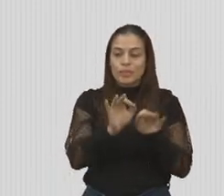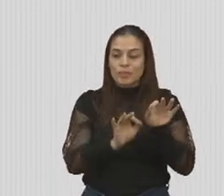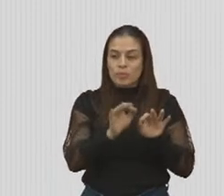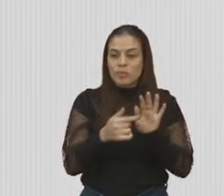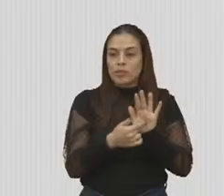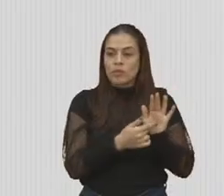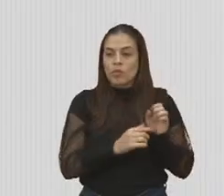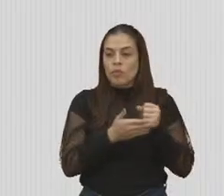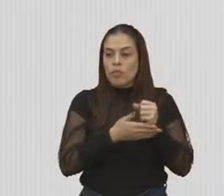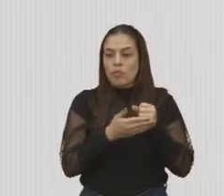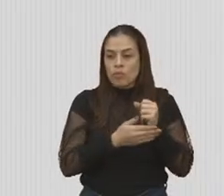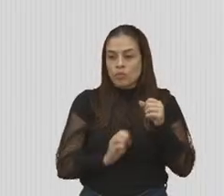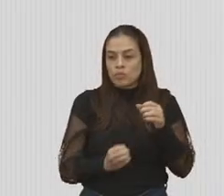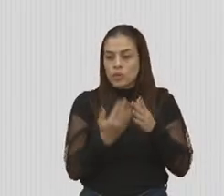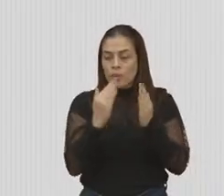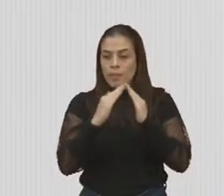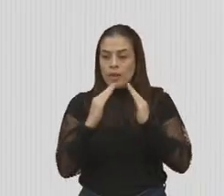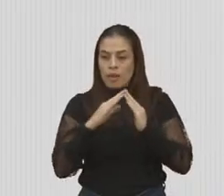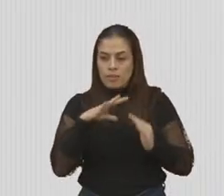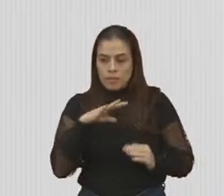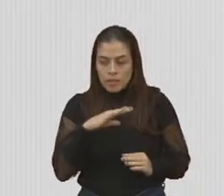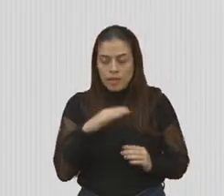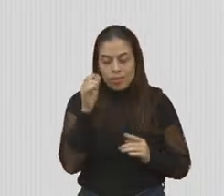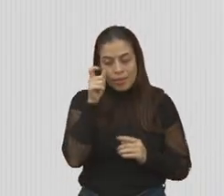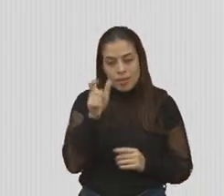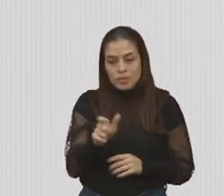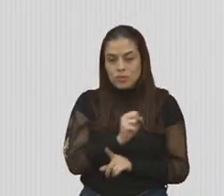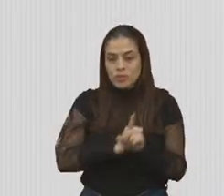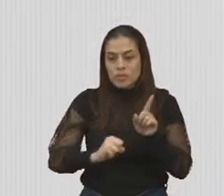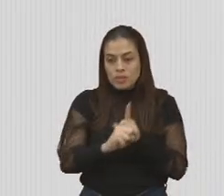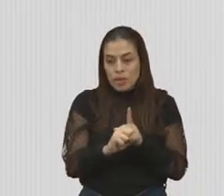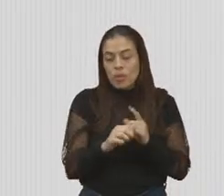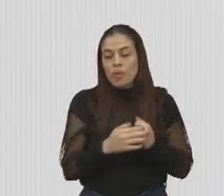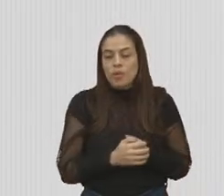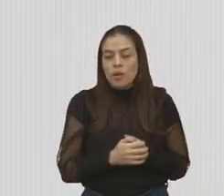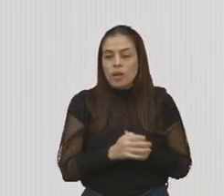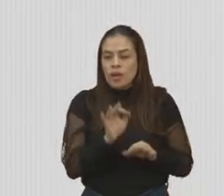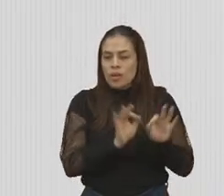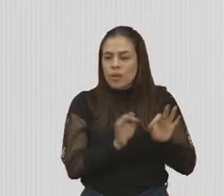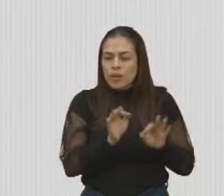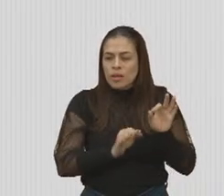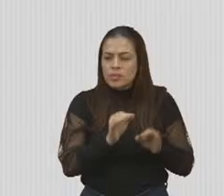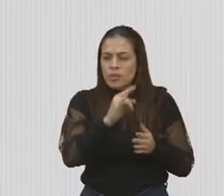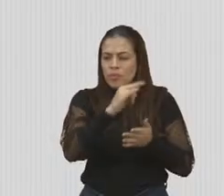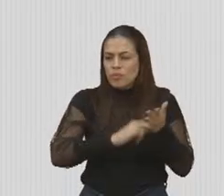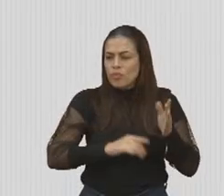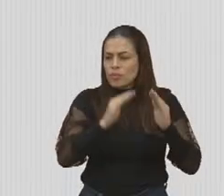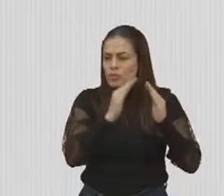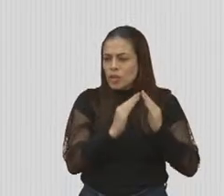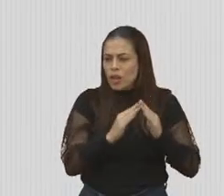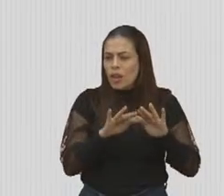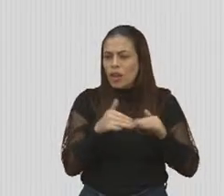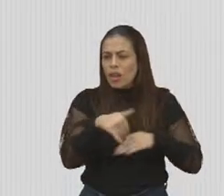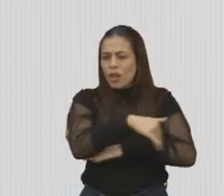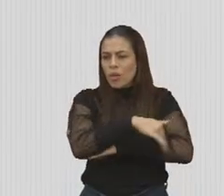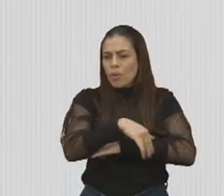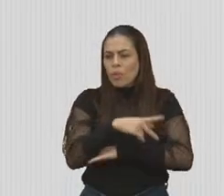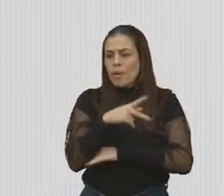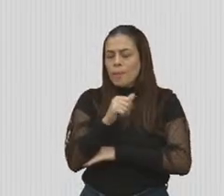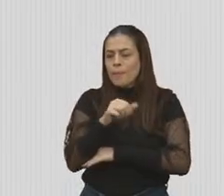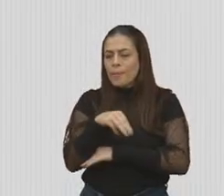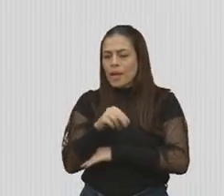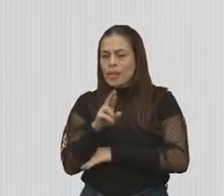do Fundo Municipal de Habitação de Interesse Social, a regularização fundiária dos núcleos de interesse social da Rua Panorama, da